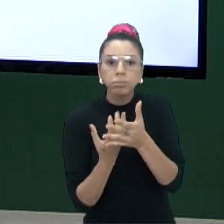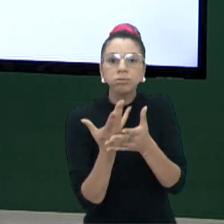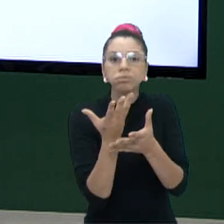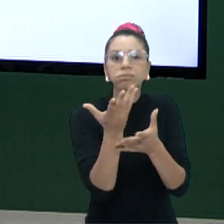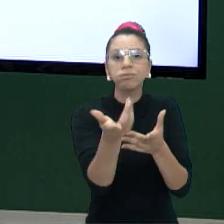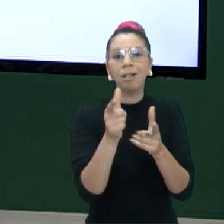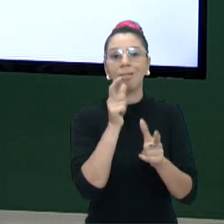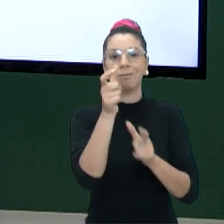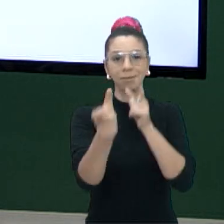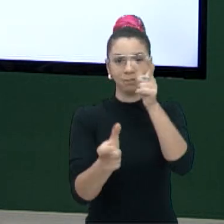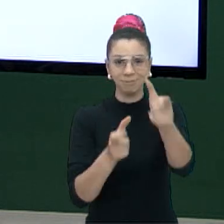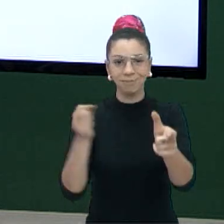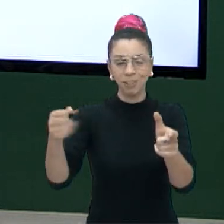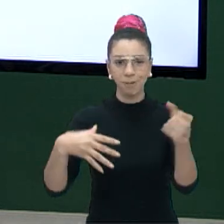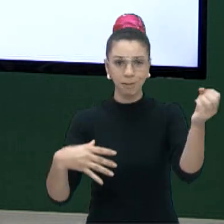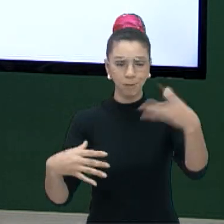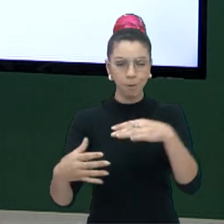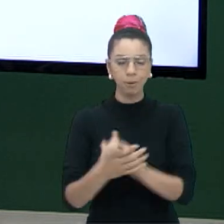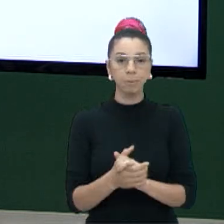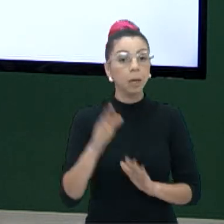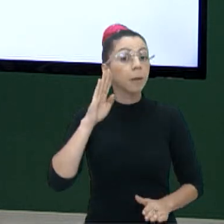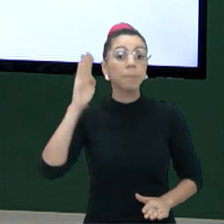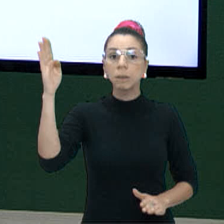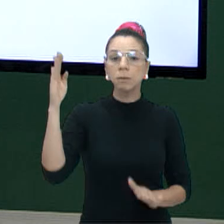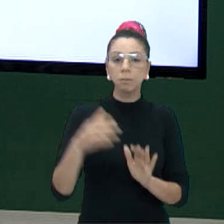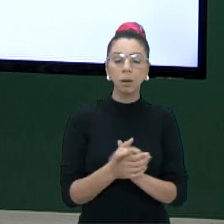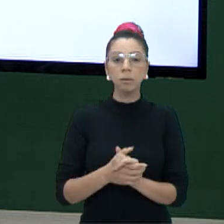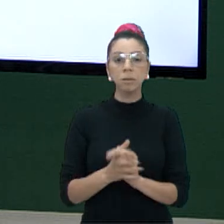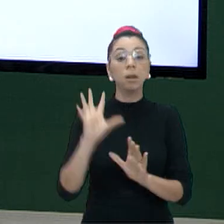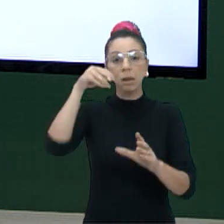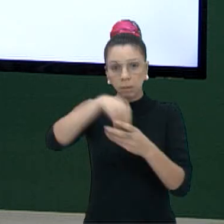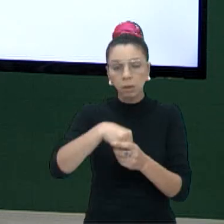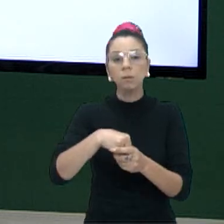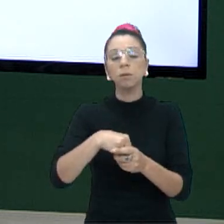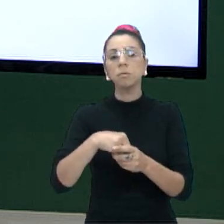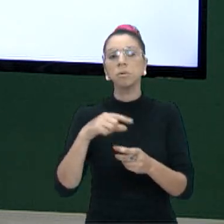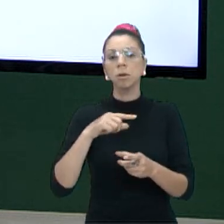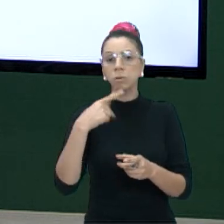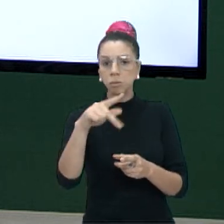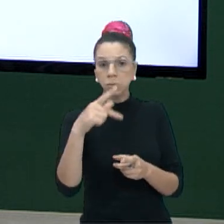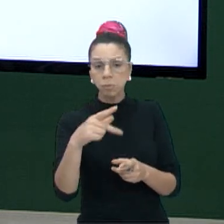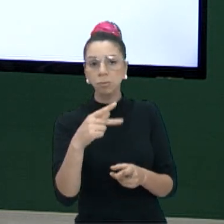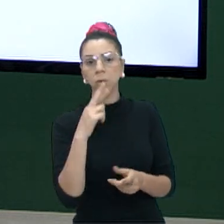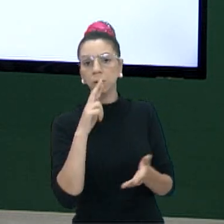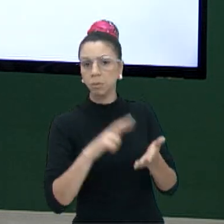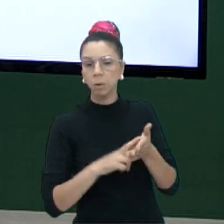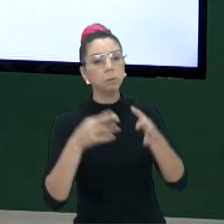Essa é a ideia principal. Tem isso na tua resposta? Está certíssimo. Beleza?